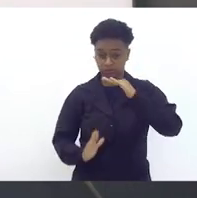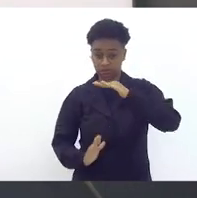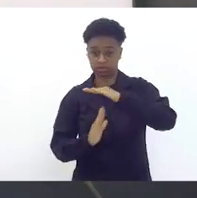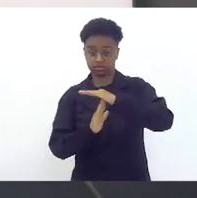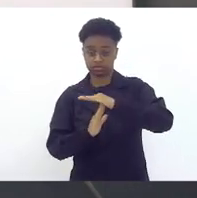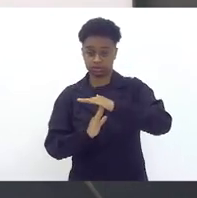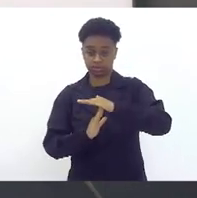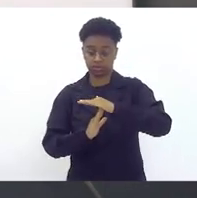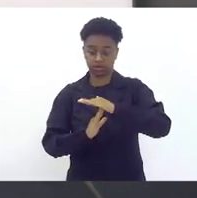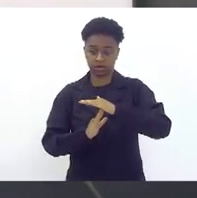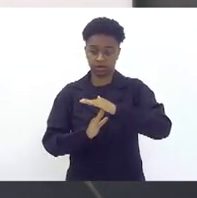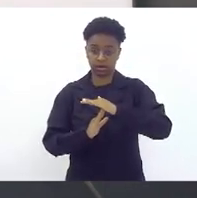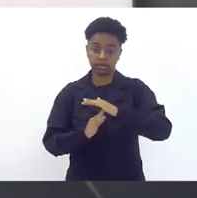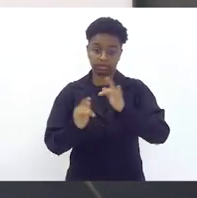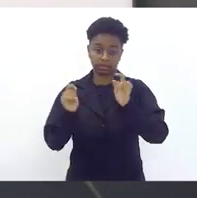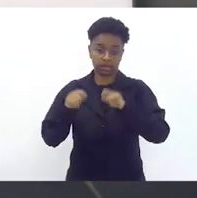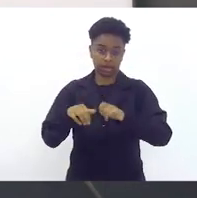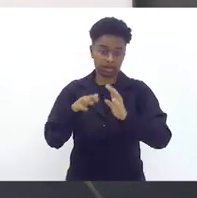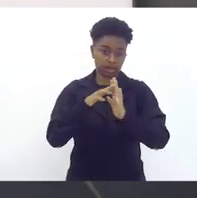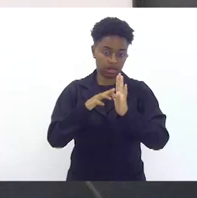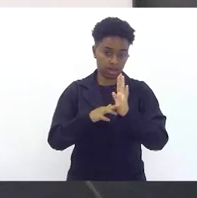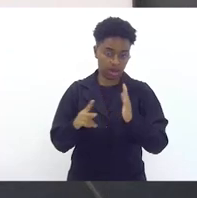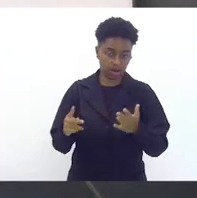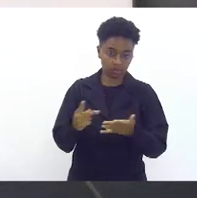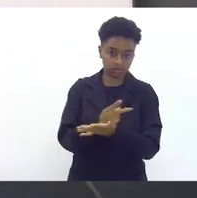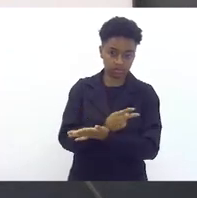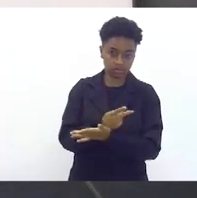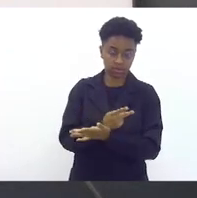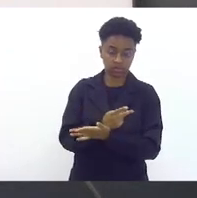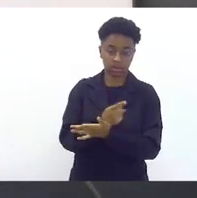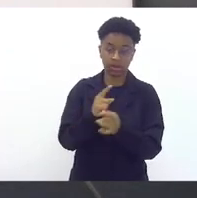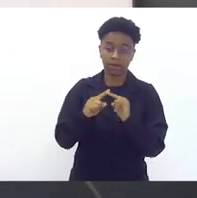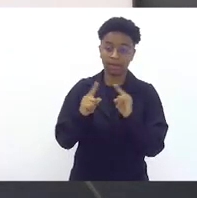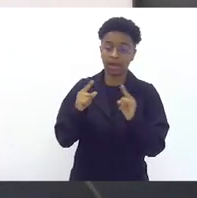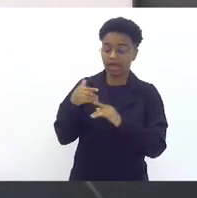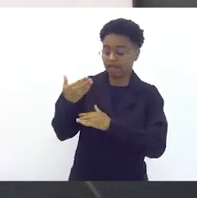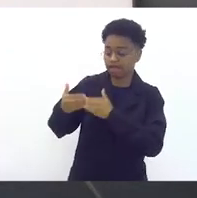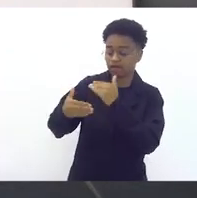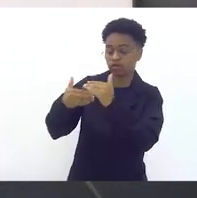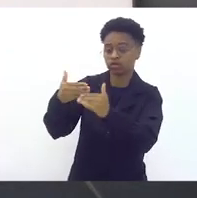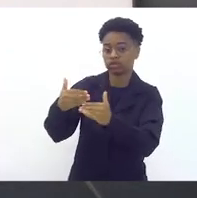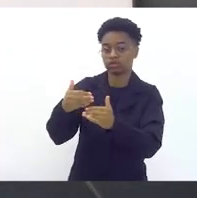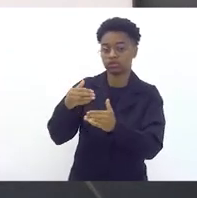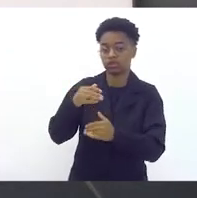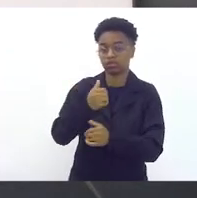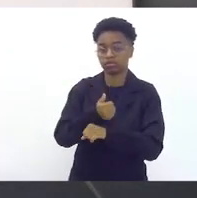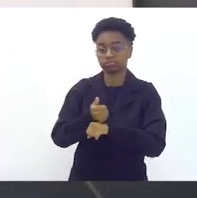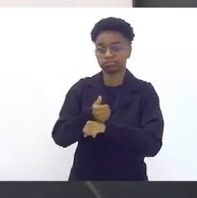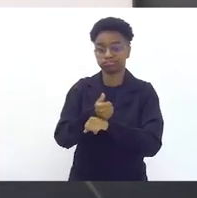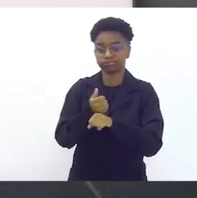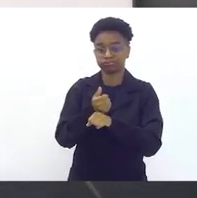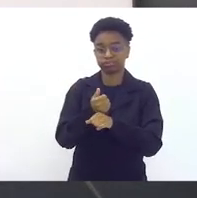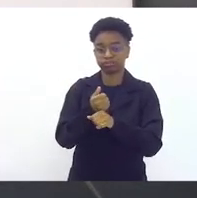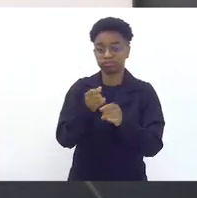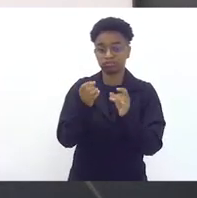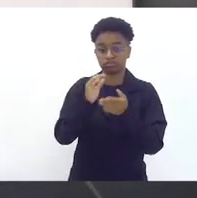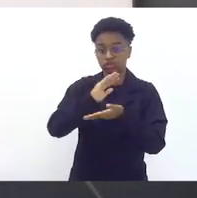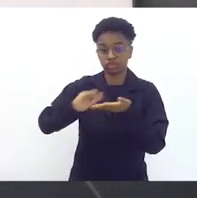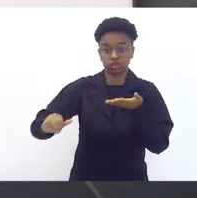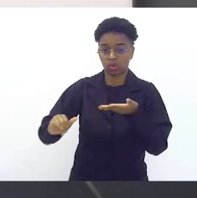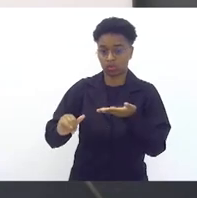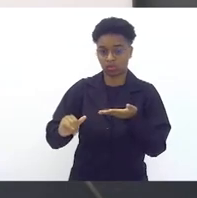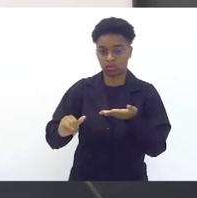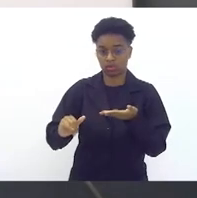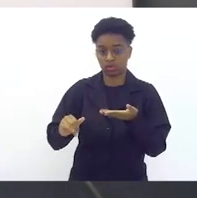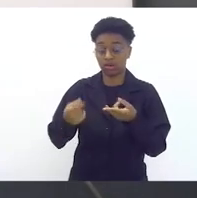eleitoral para que essa regulamentação acontecesse, a evolução funcional foi descartada a regulamentação,